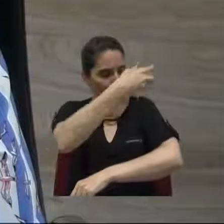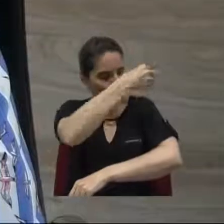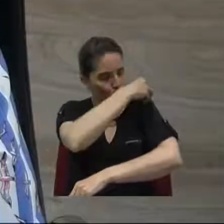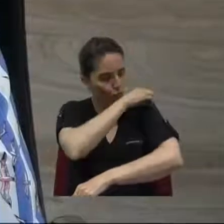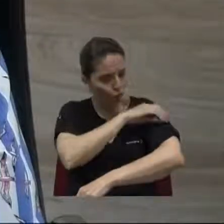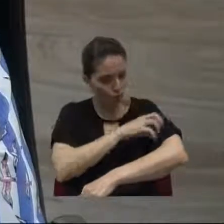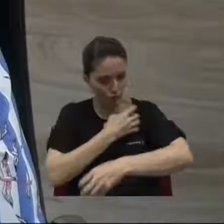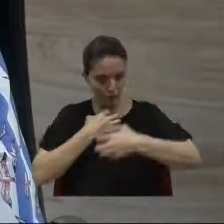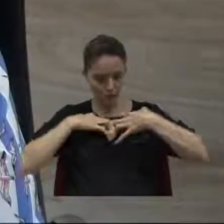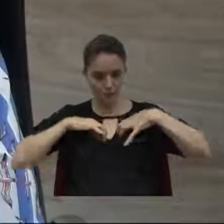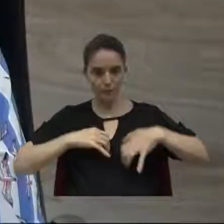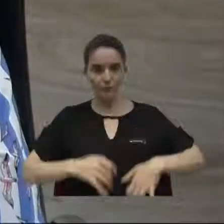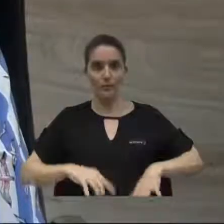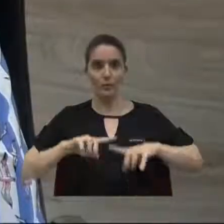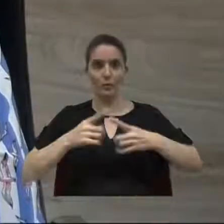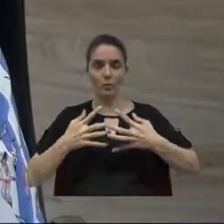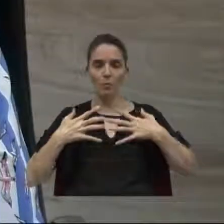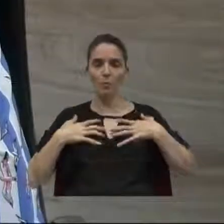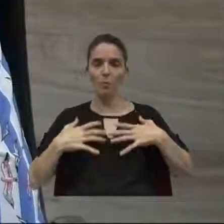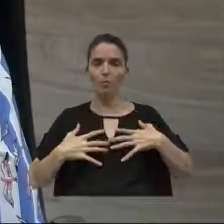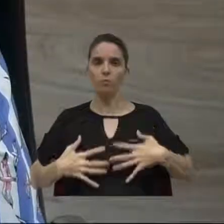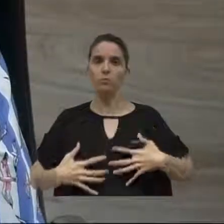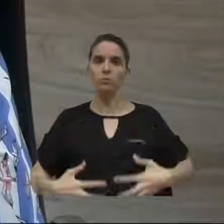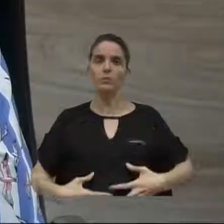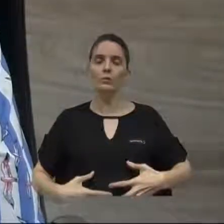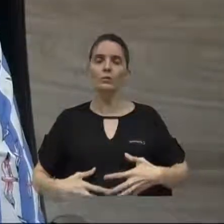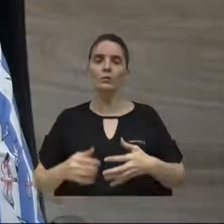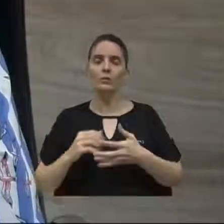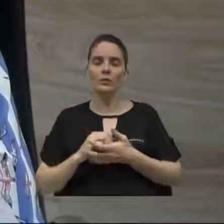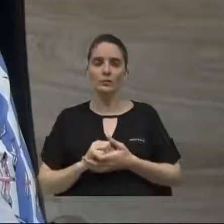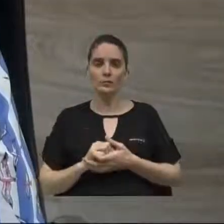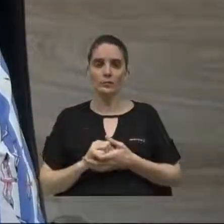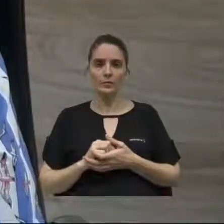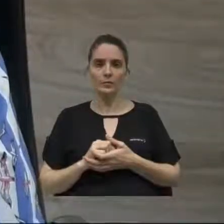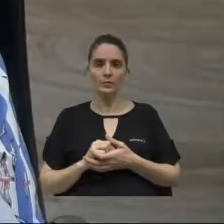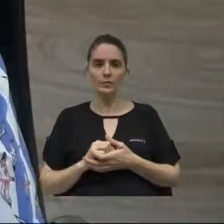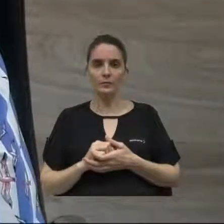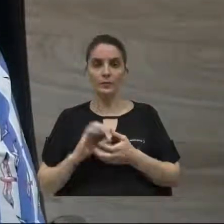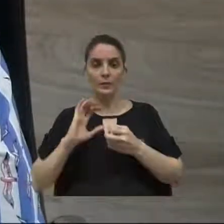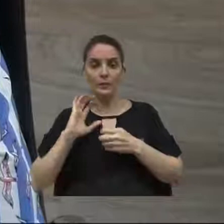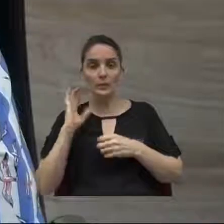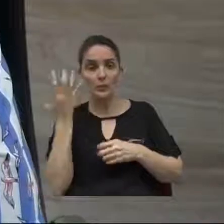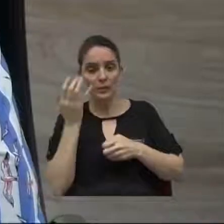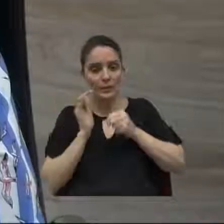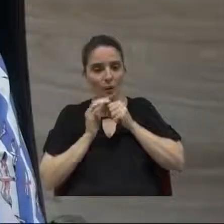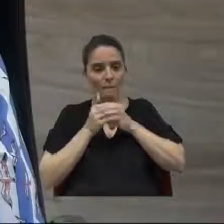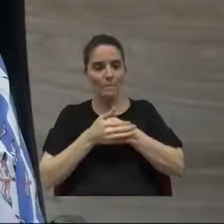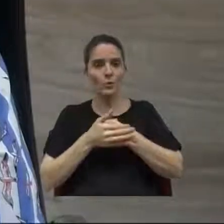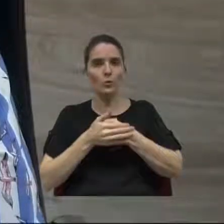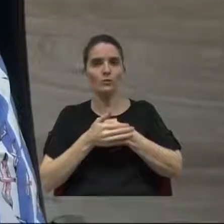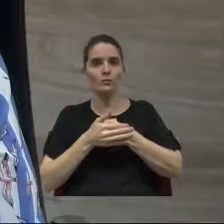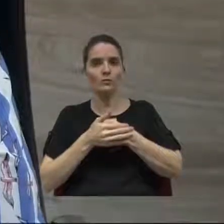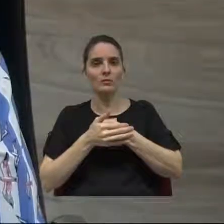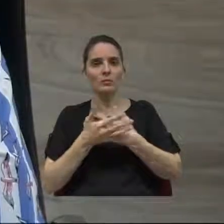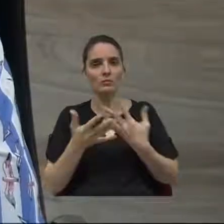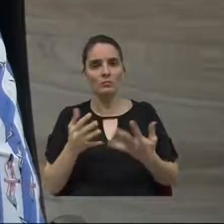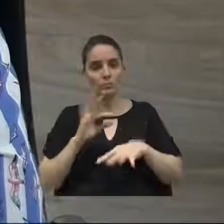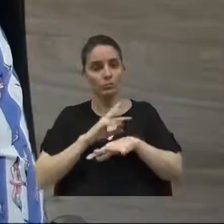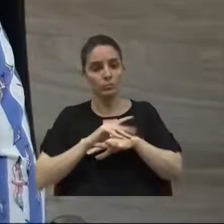organismo, o seu corpo provoca uma reação que é uma proteção, que é a produção de